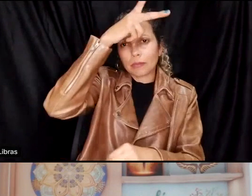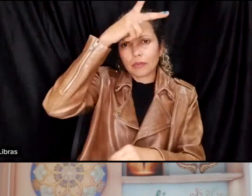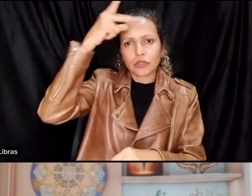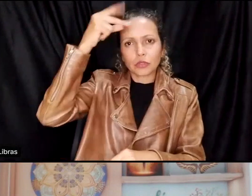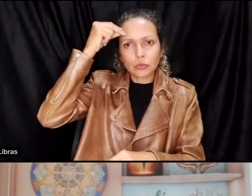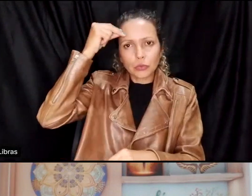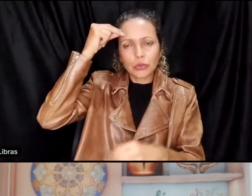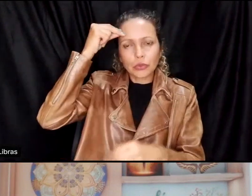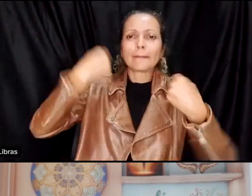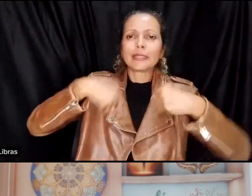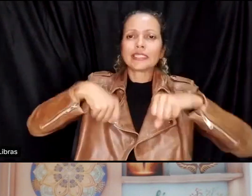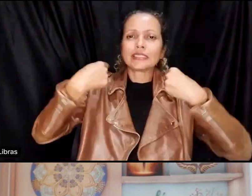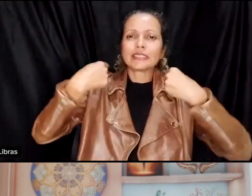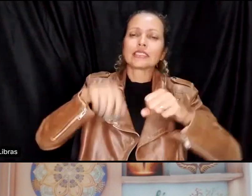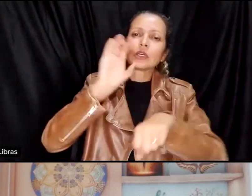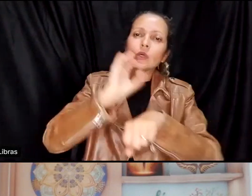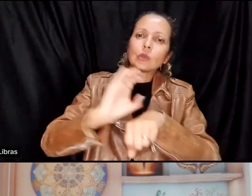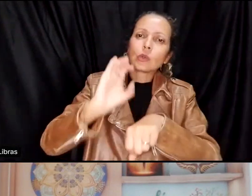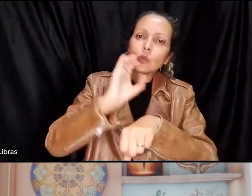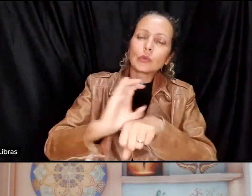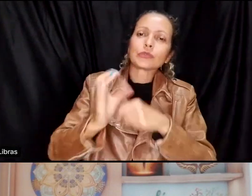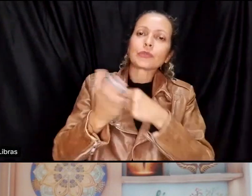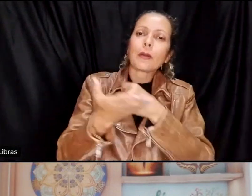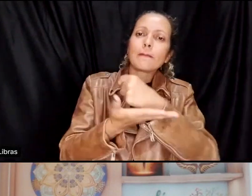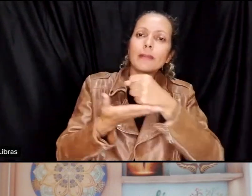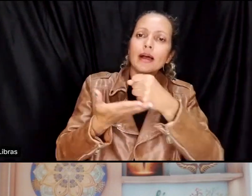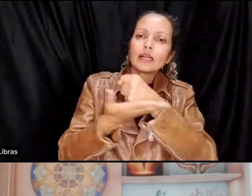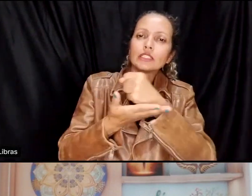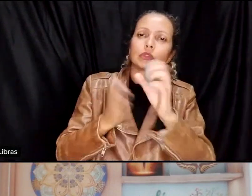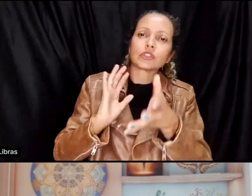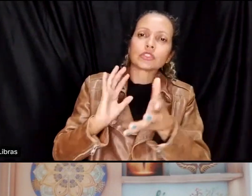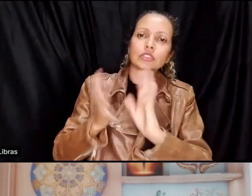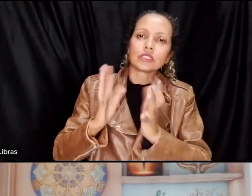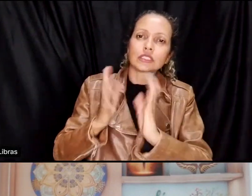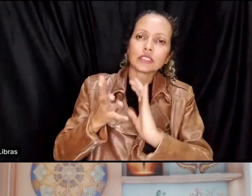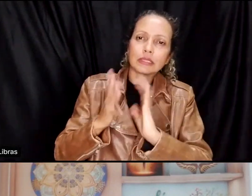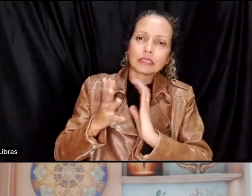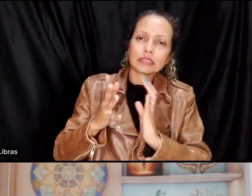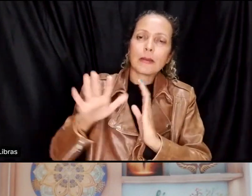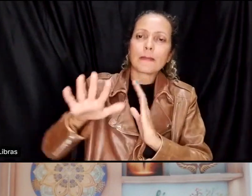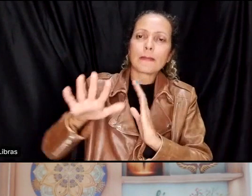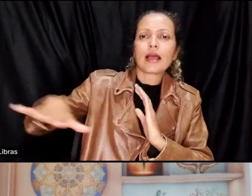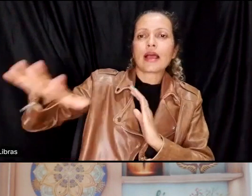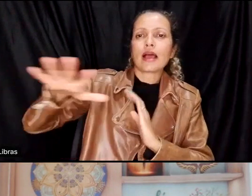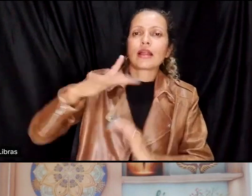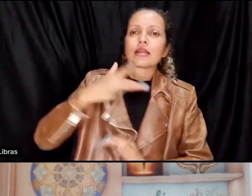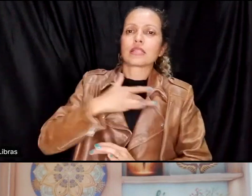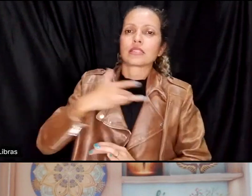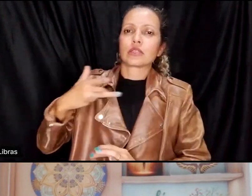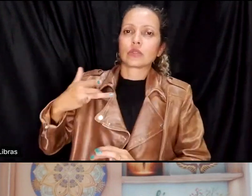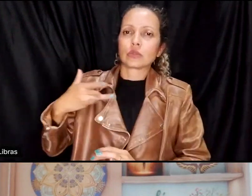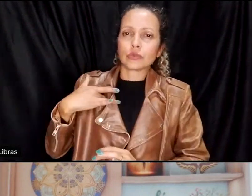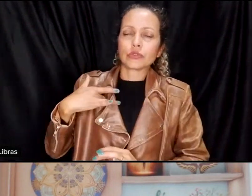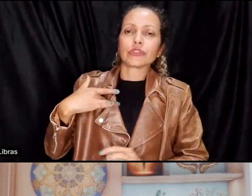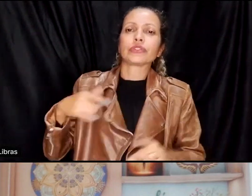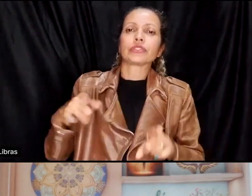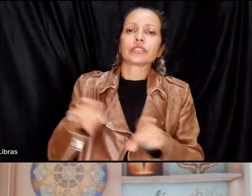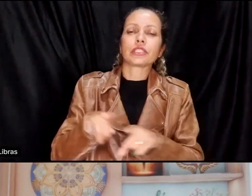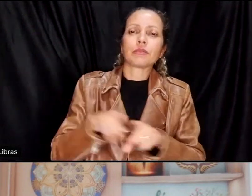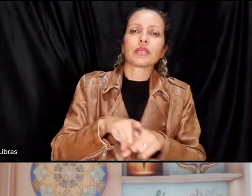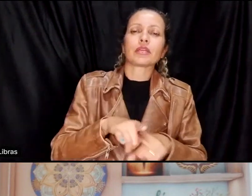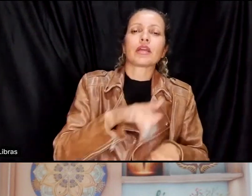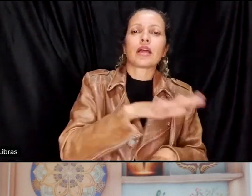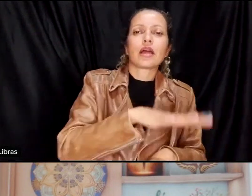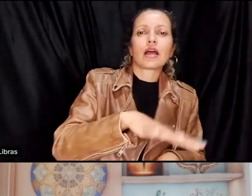pra área da saúde, pra área da assistência, sabe, todos, porque assim, eles são